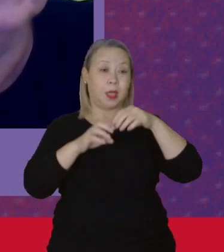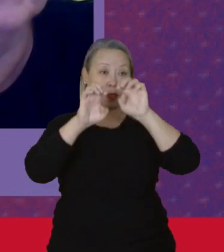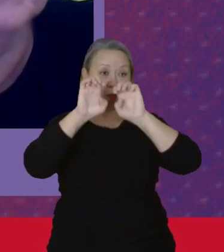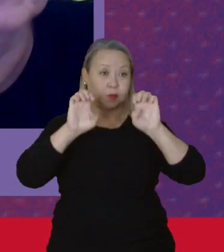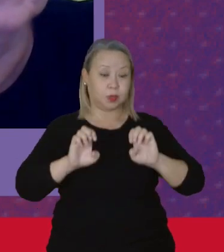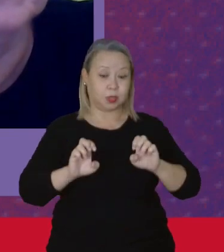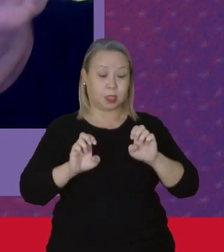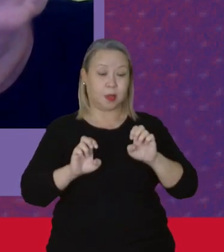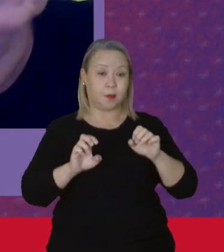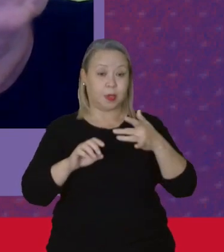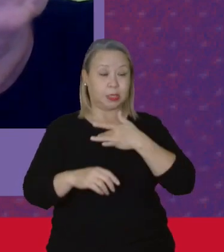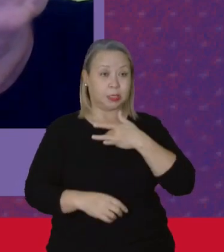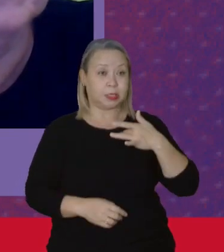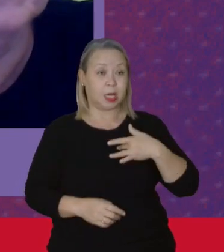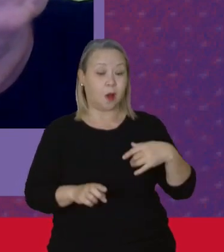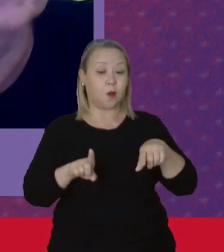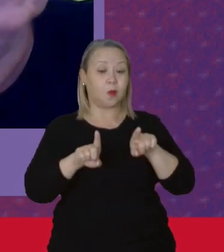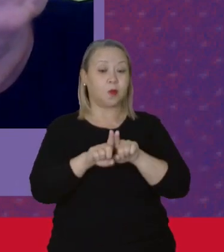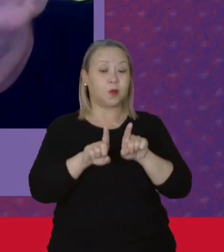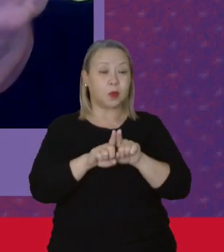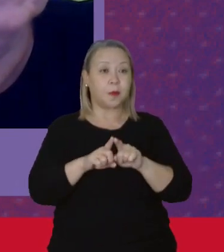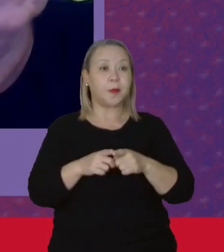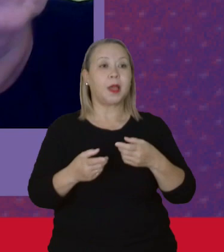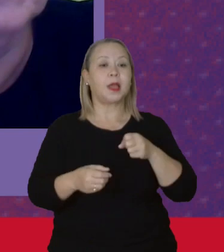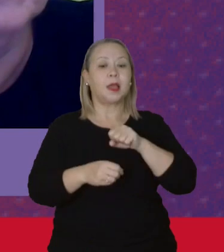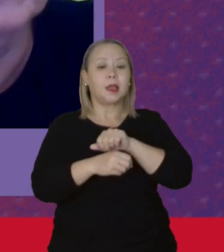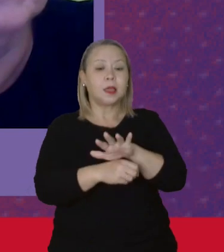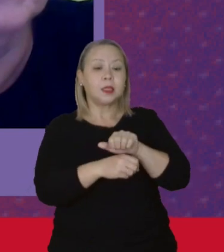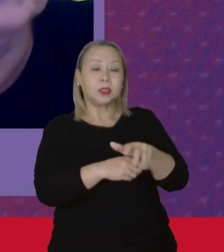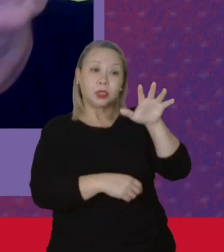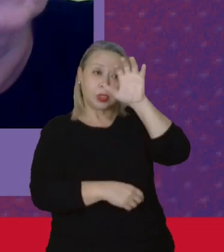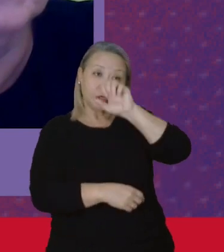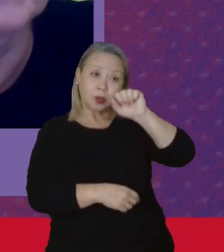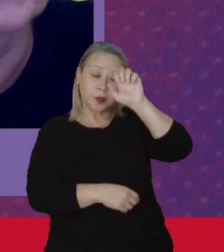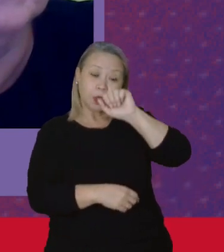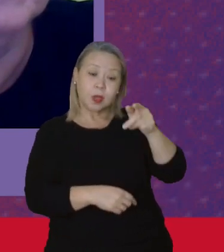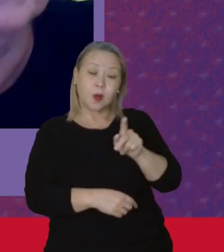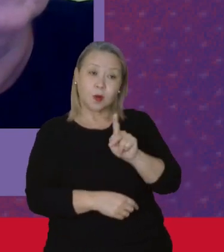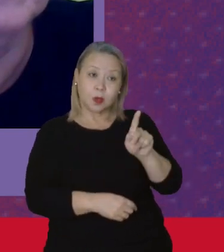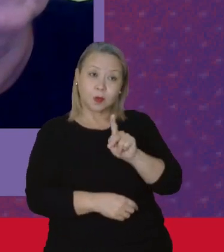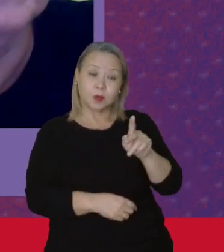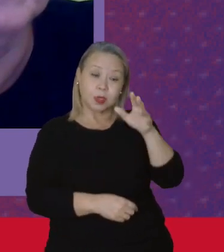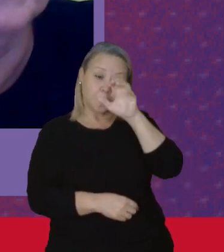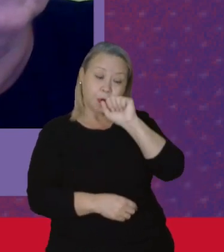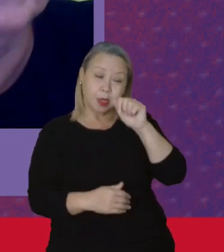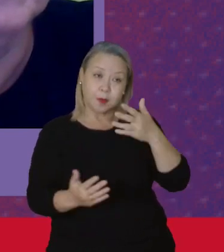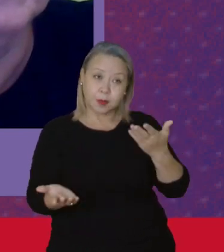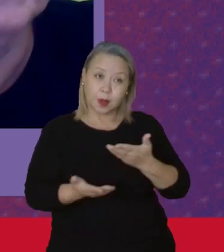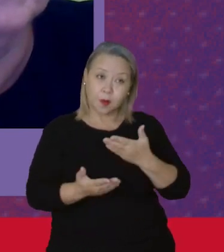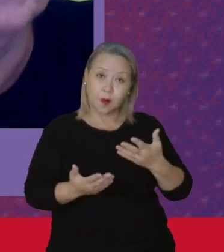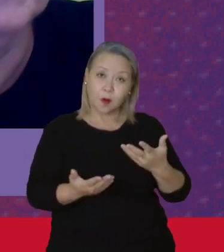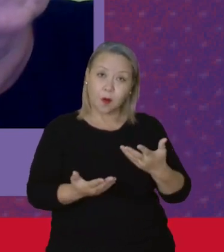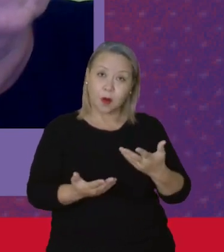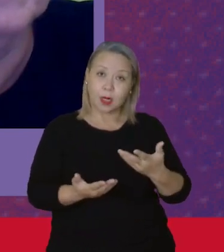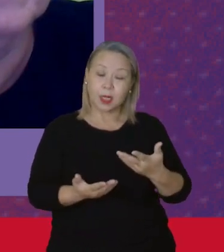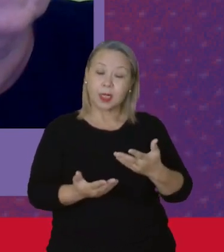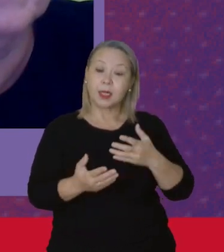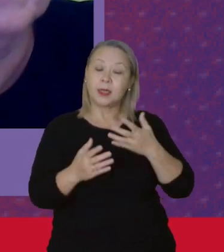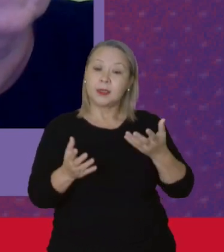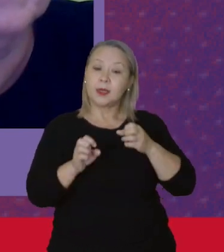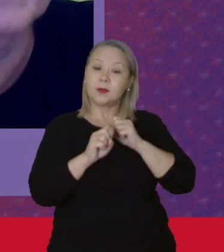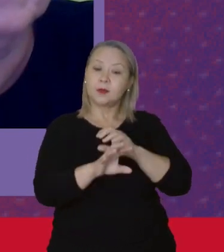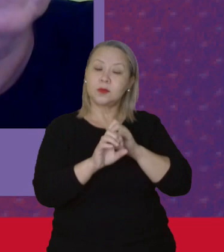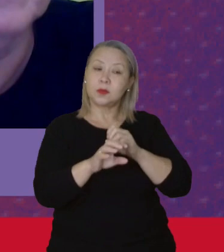de saúde, como também as dicas que a gente aprendeu aqui com as nossas professoras maravilhosas, condicionantes